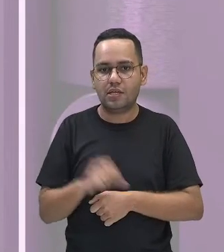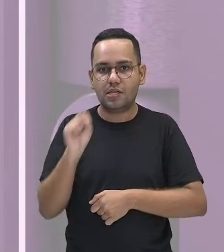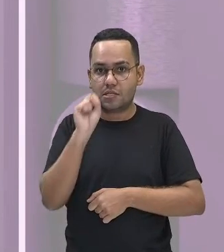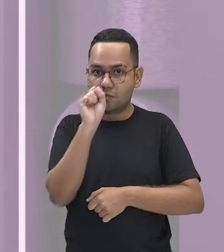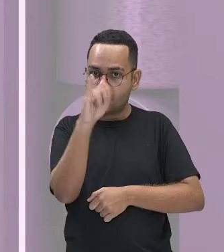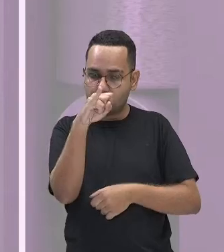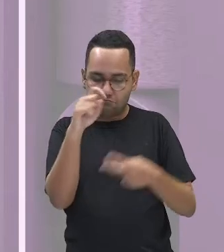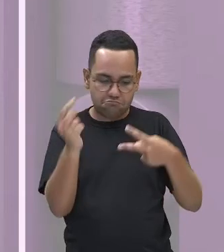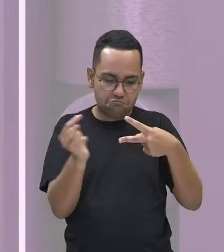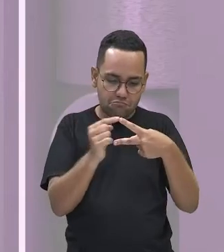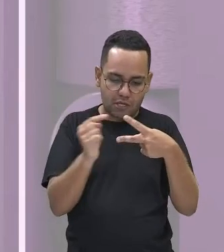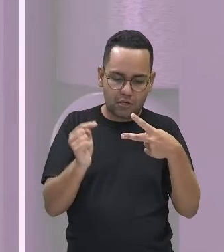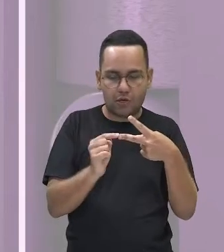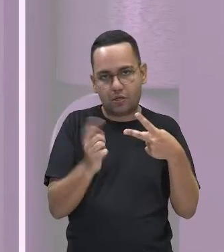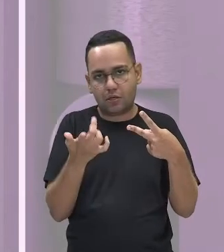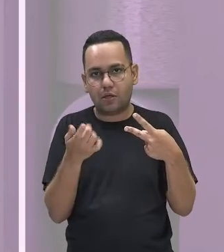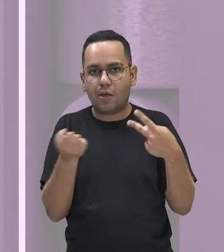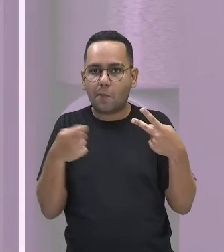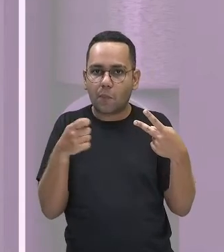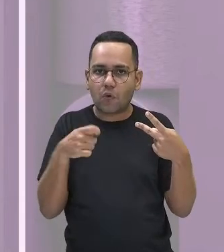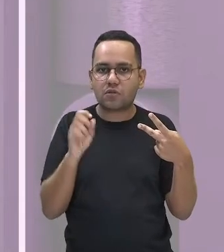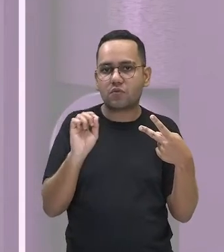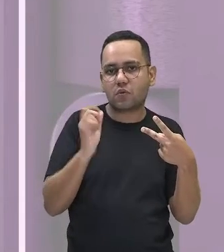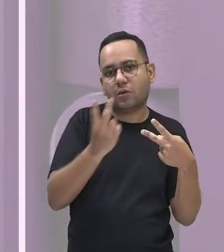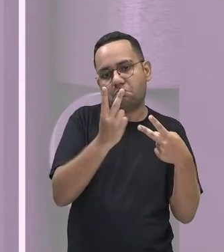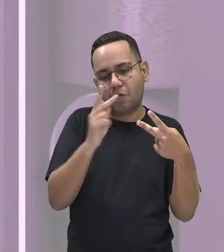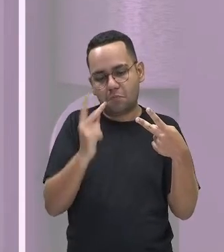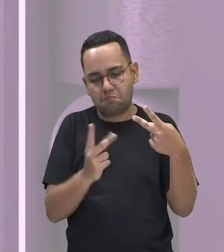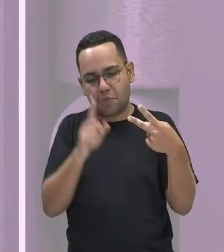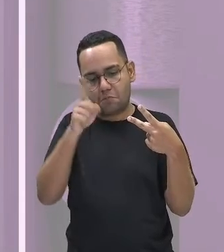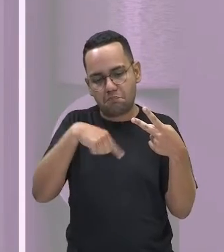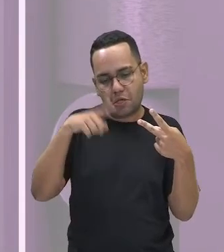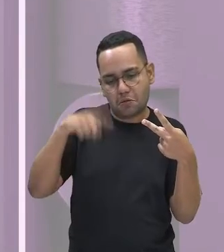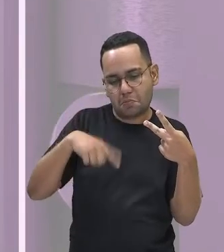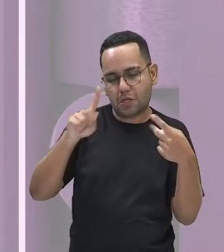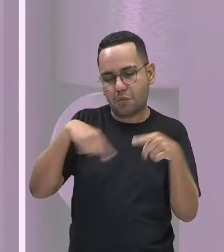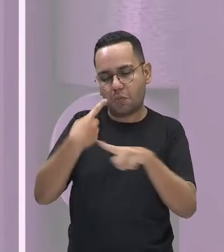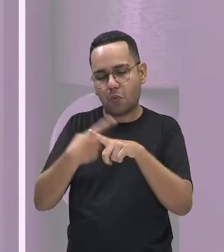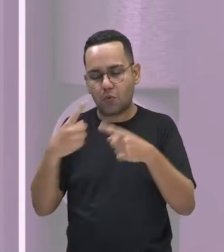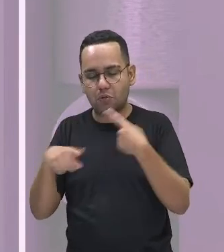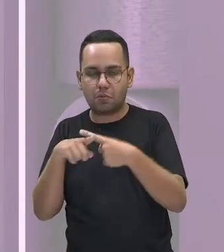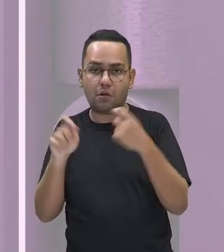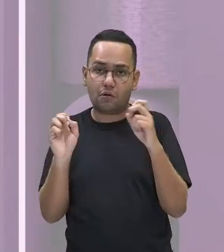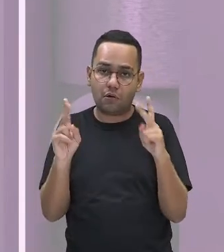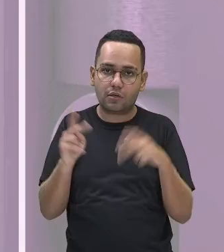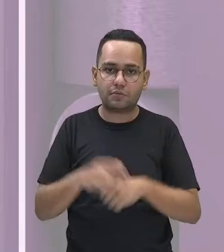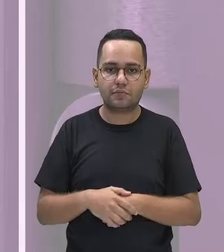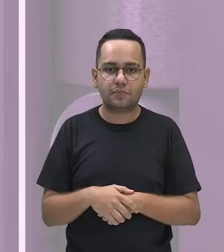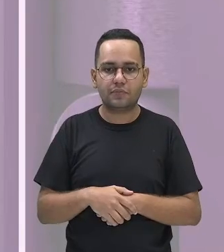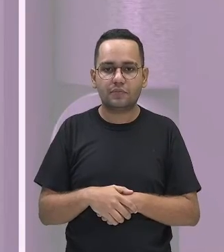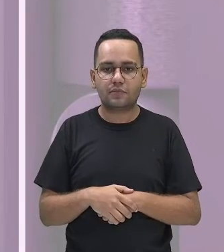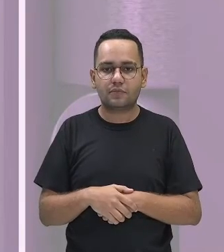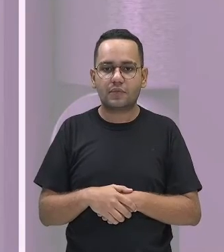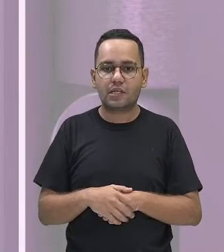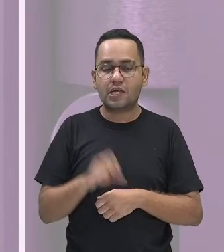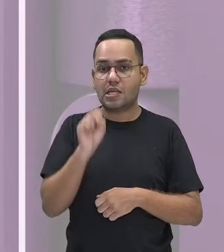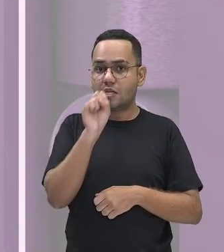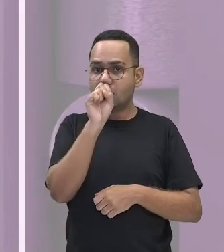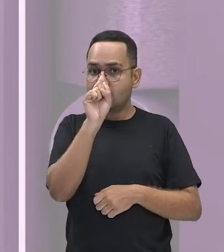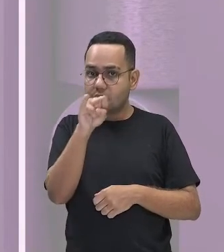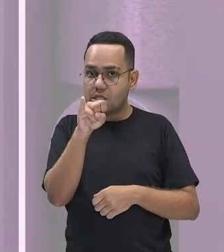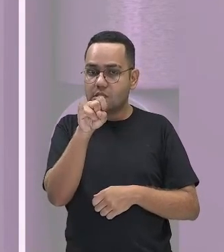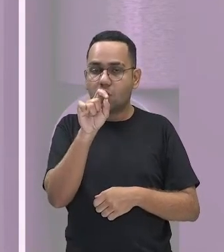então, simplificar logo para depois multiplicar, você pode fazer isso. Ou, se você quer resolver ali o numerador para